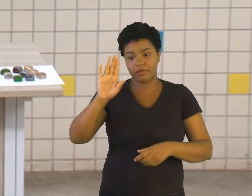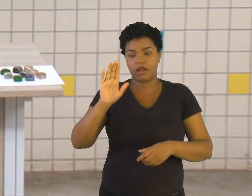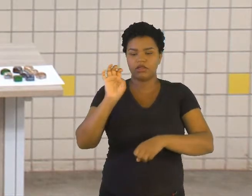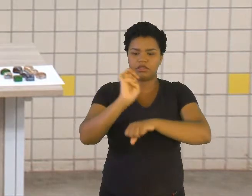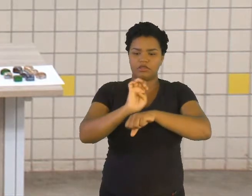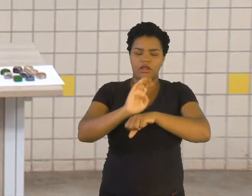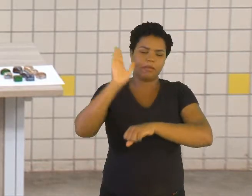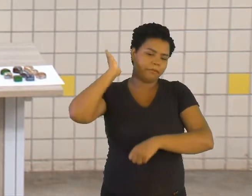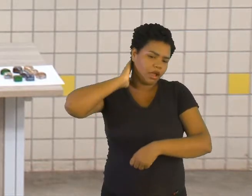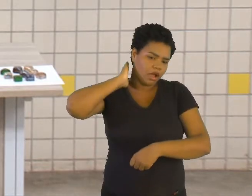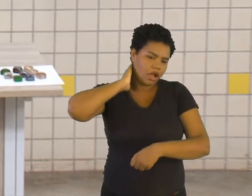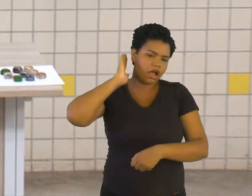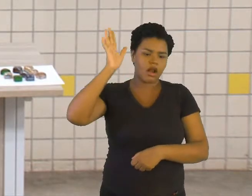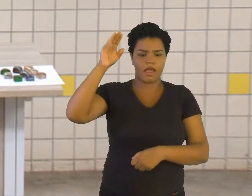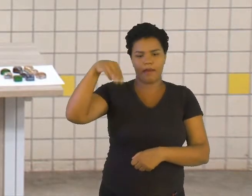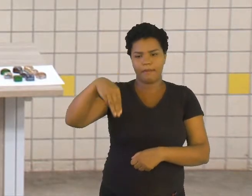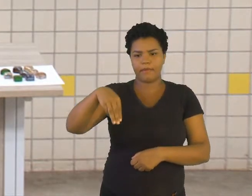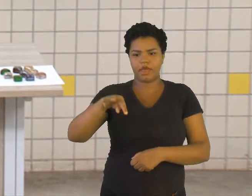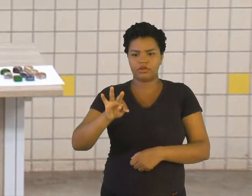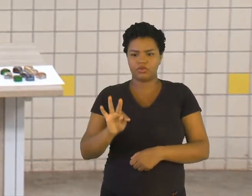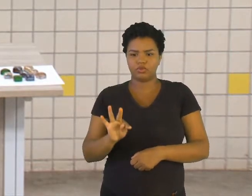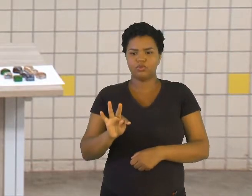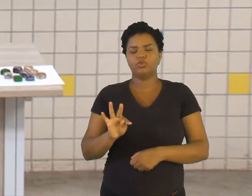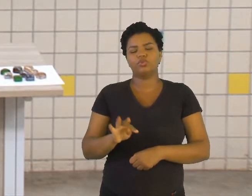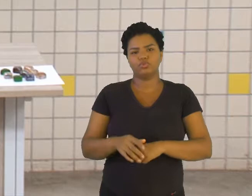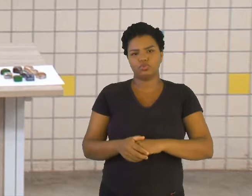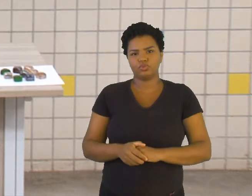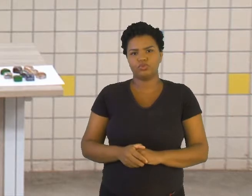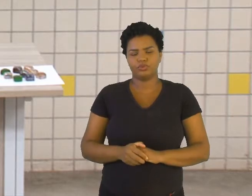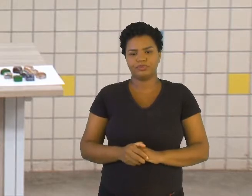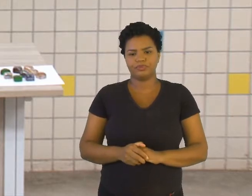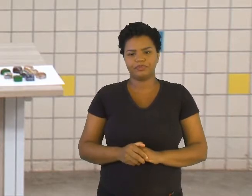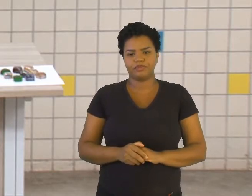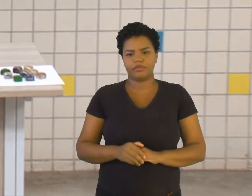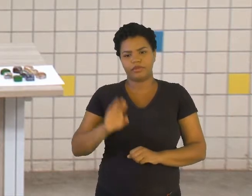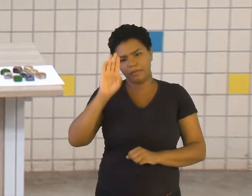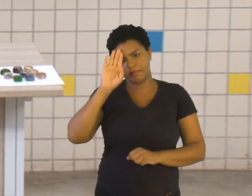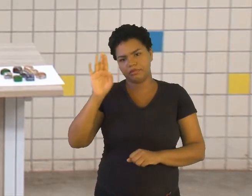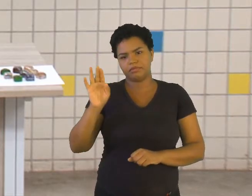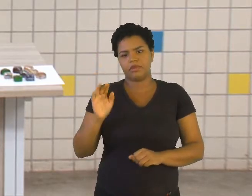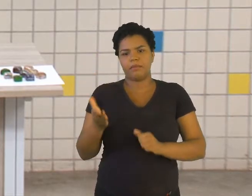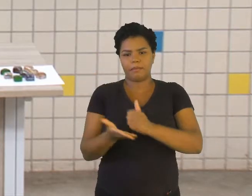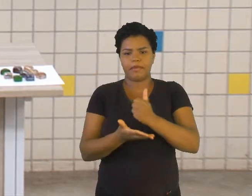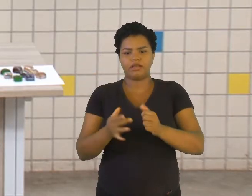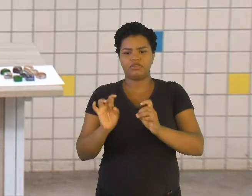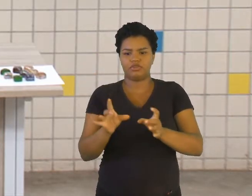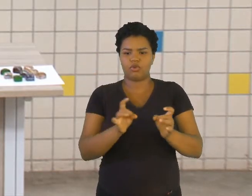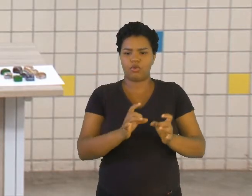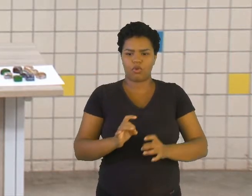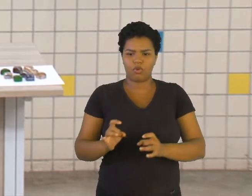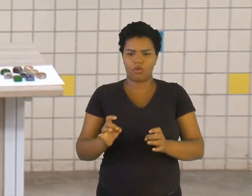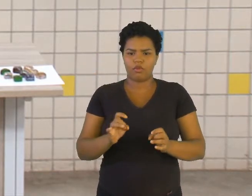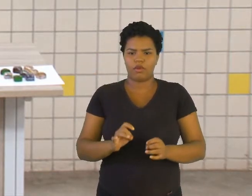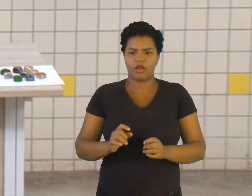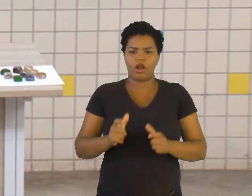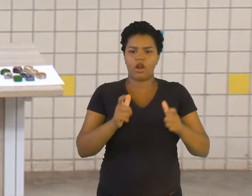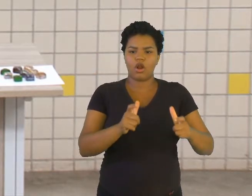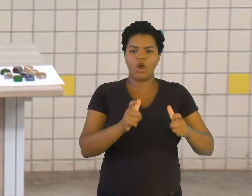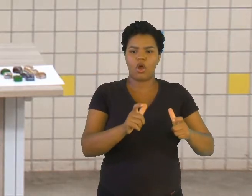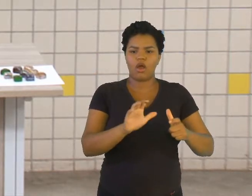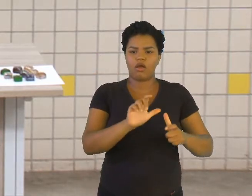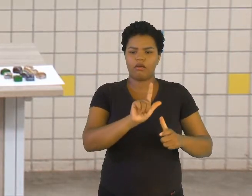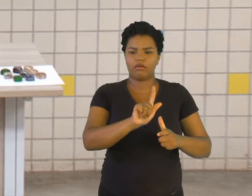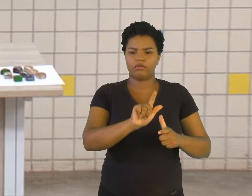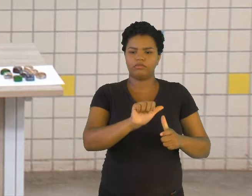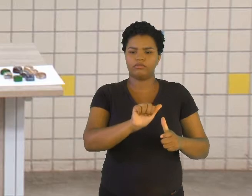O principal fonte de comércio deles em vários garimpos,